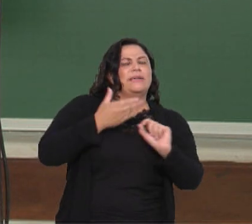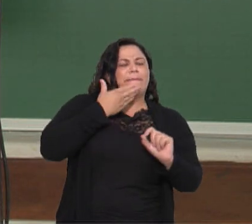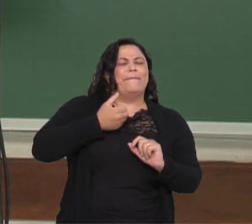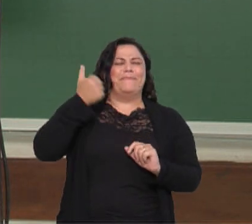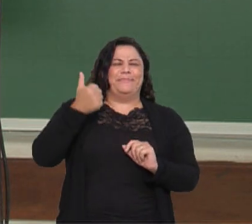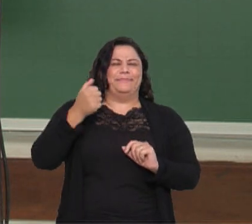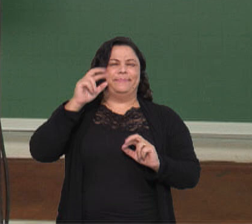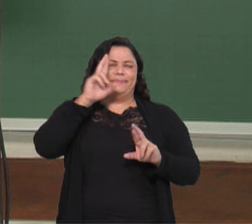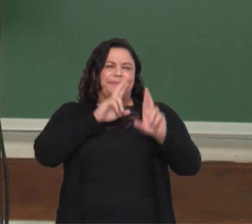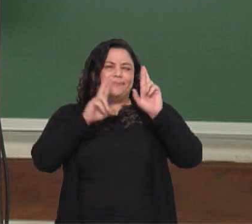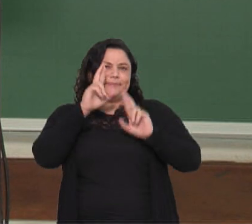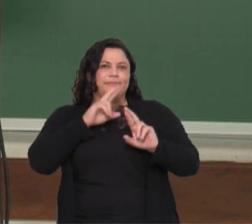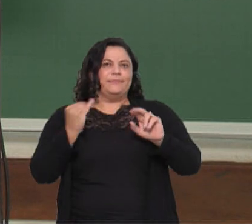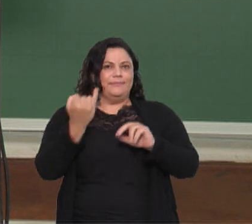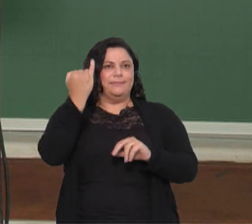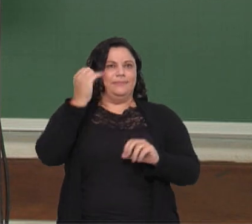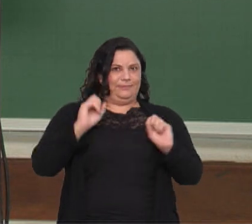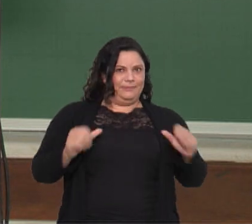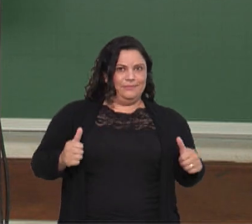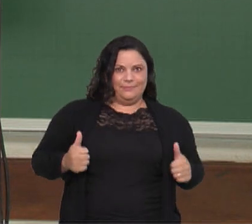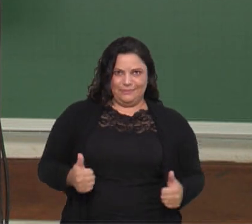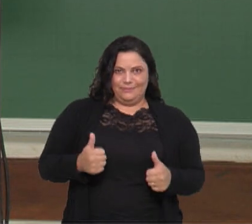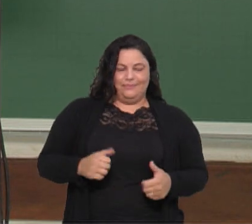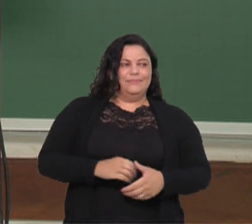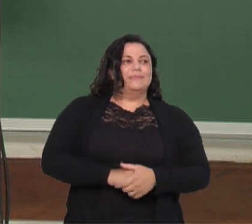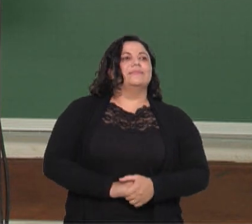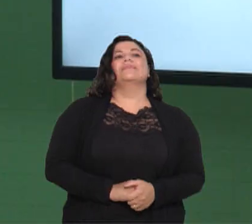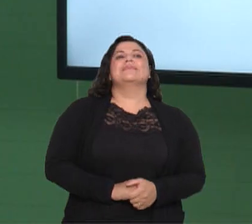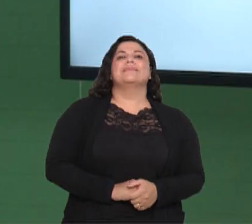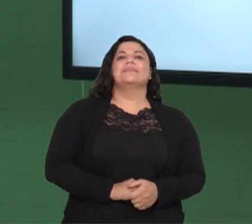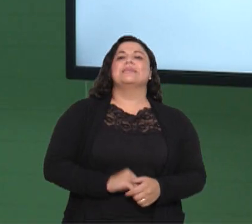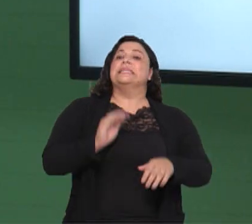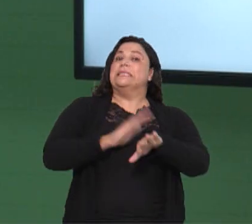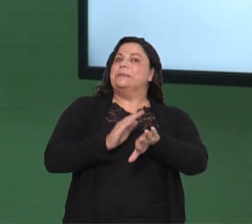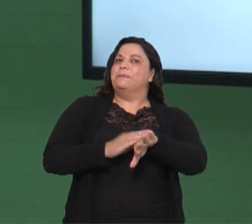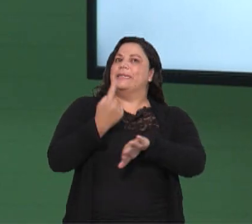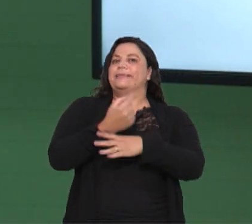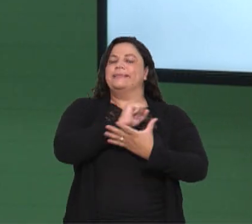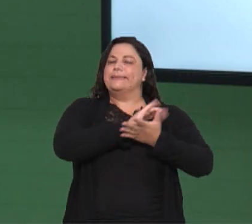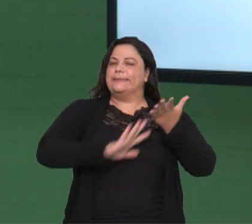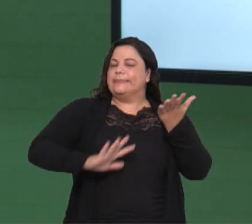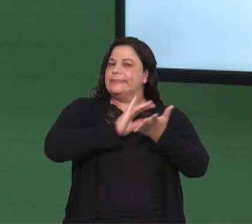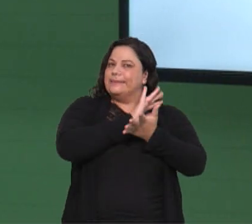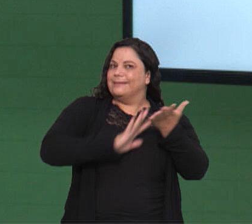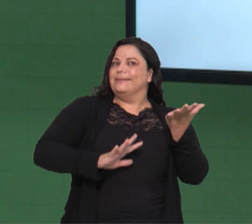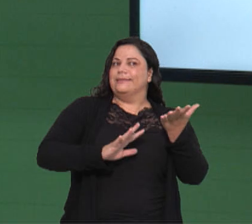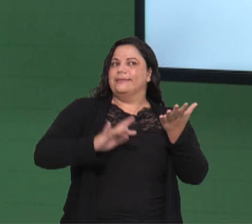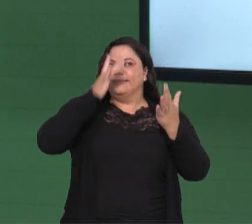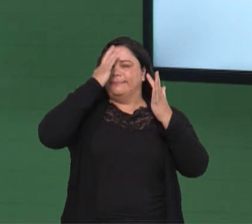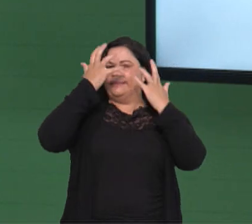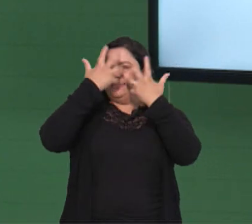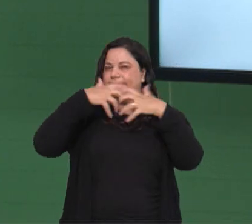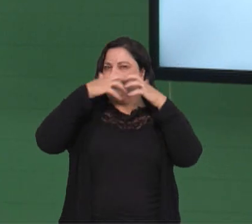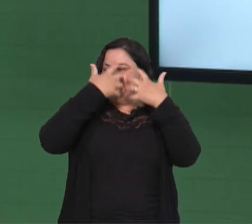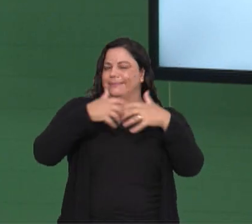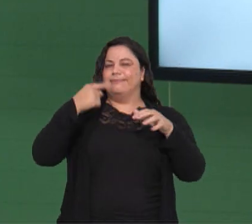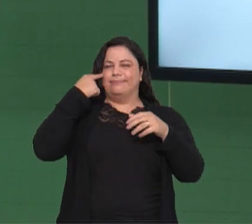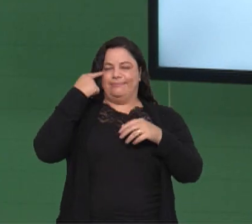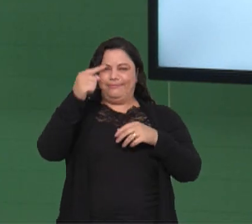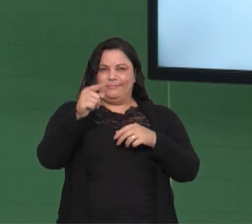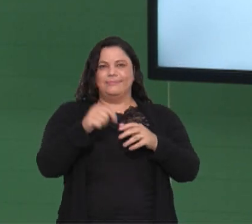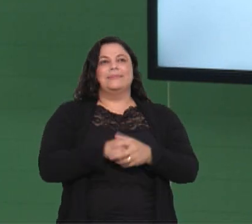análise que é importante, ok? Na sequência, aí, mais um exercício para vocês refletirem. E esse aqui mais interessante, que tem bastante a ver